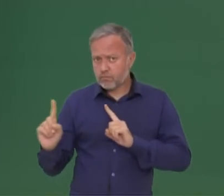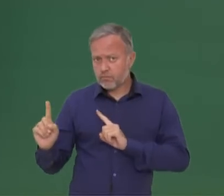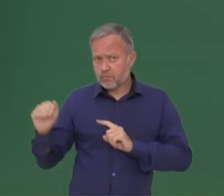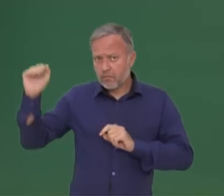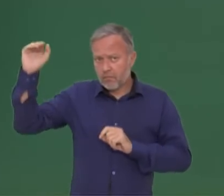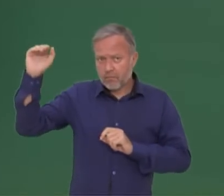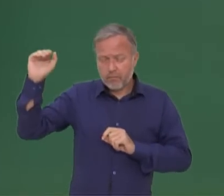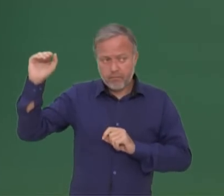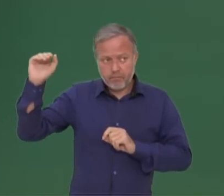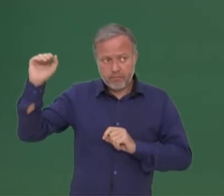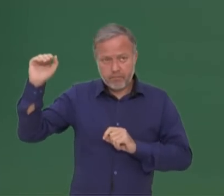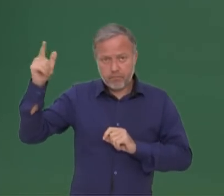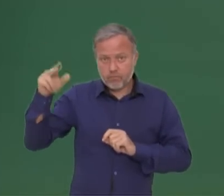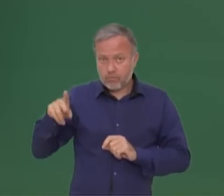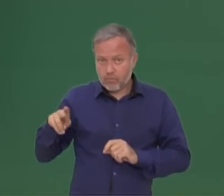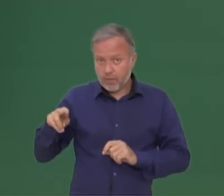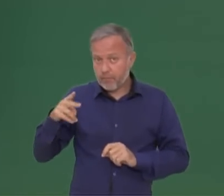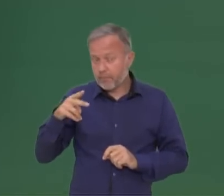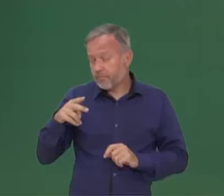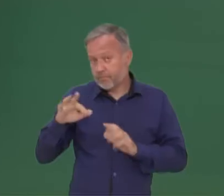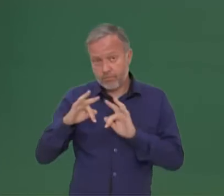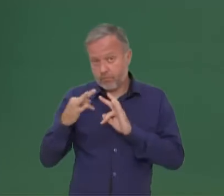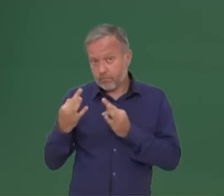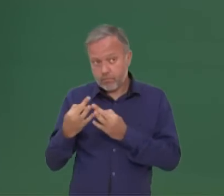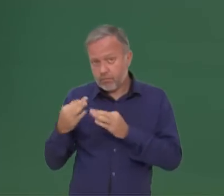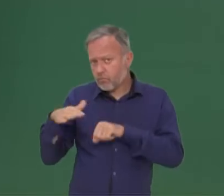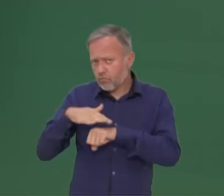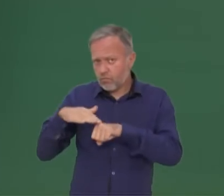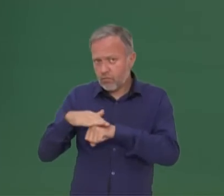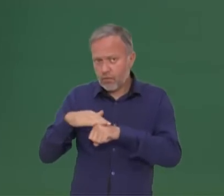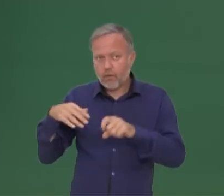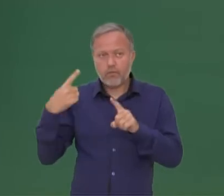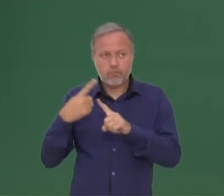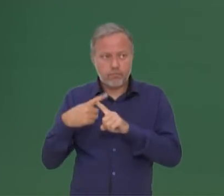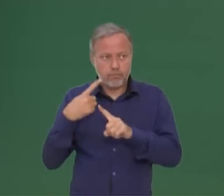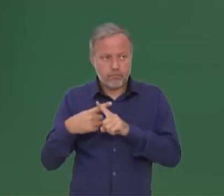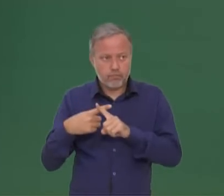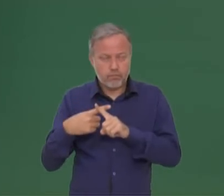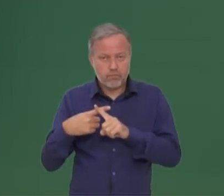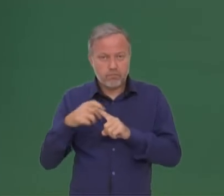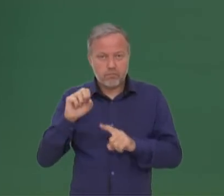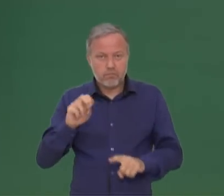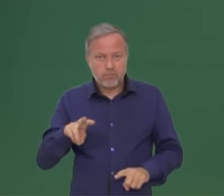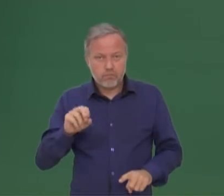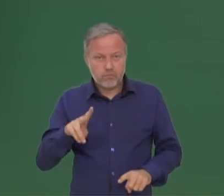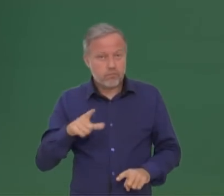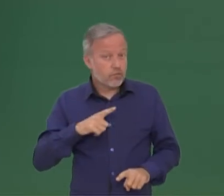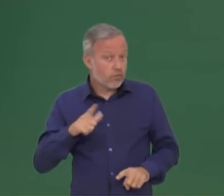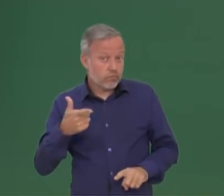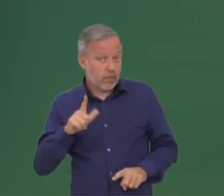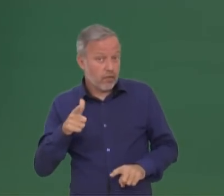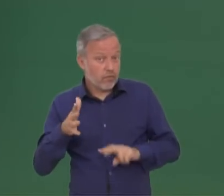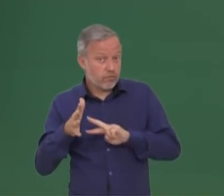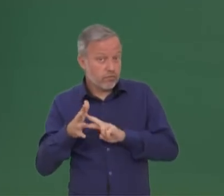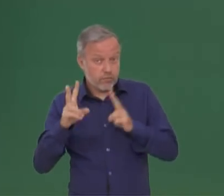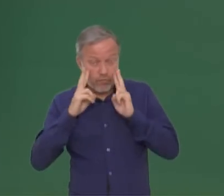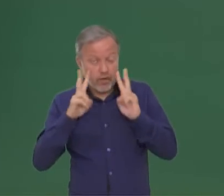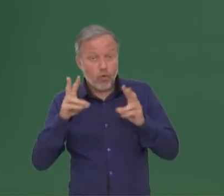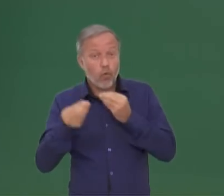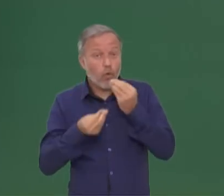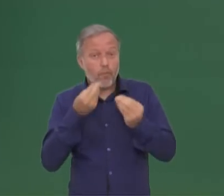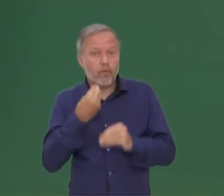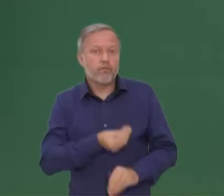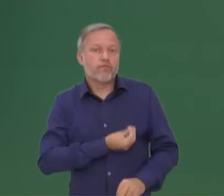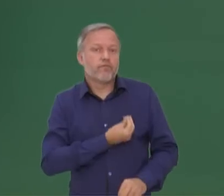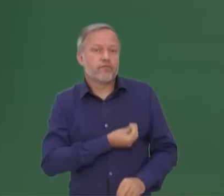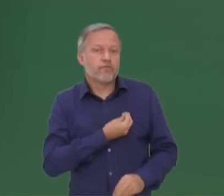adulto, né, se for um irmão, uma tia. Discuta por que os vírus não são considerados seres vivos. Daqui